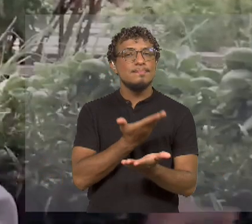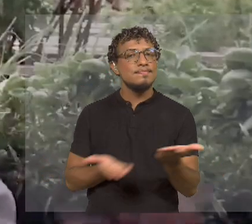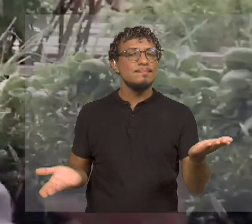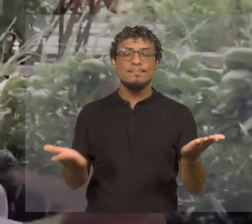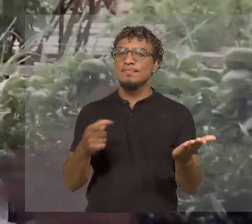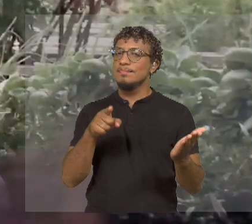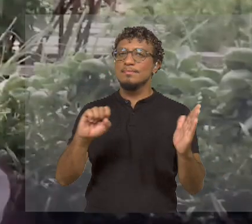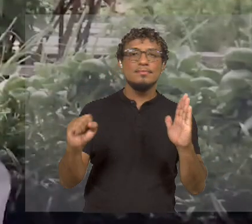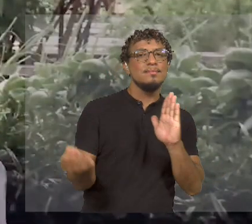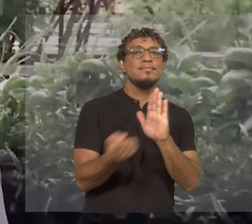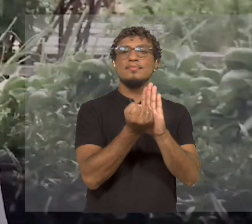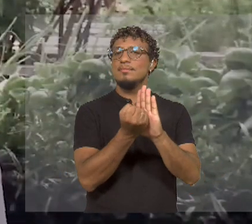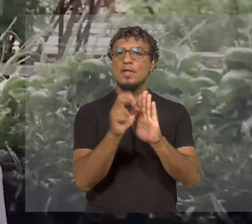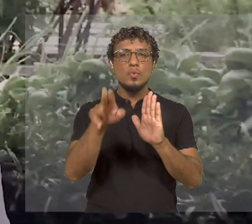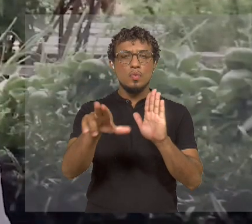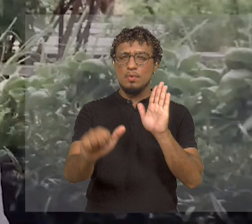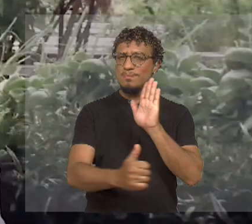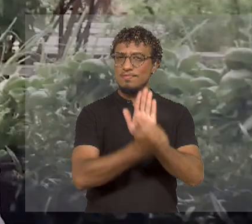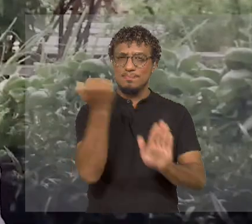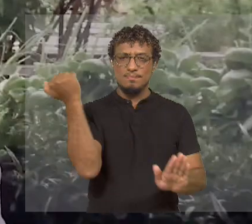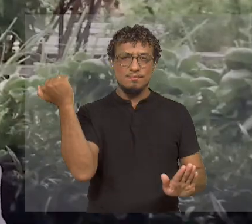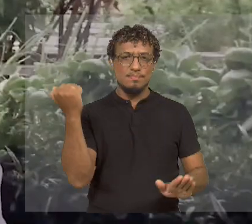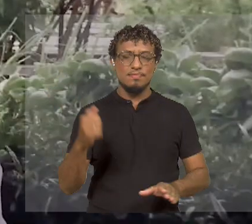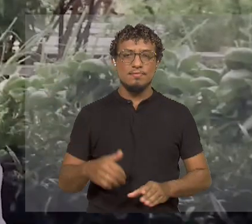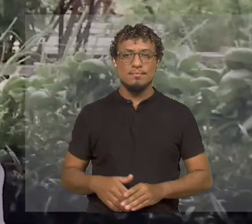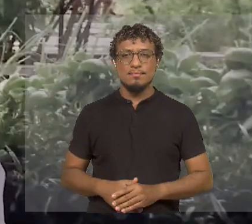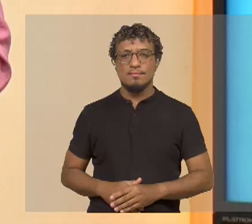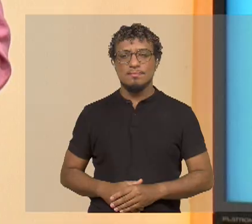não será apagada.